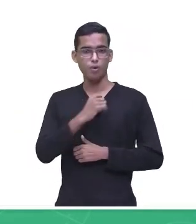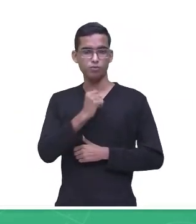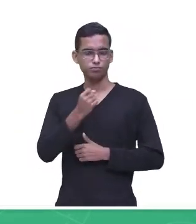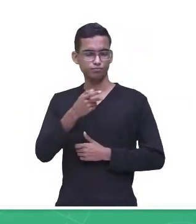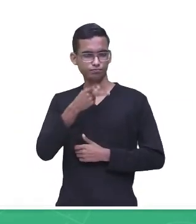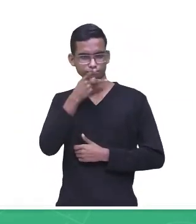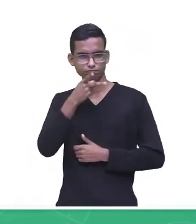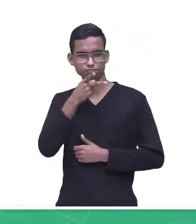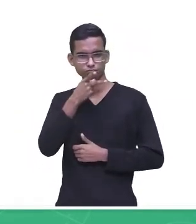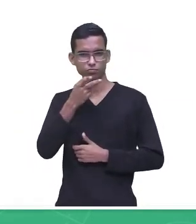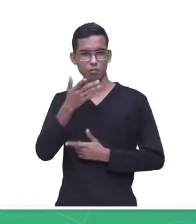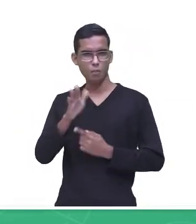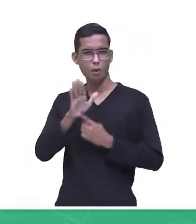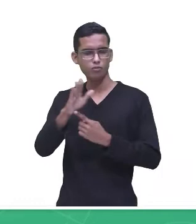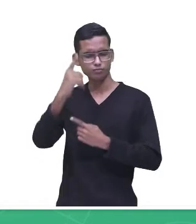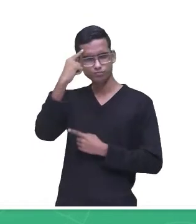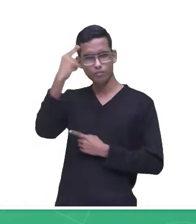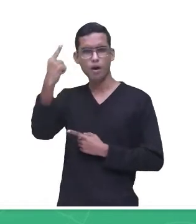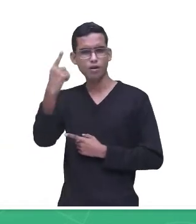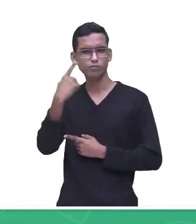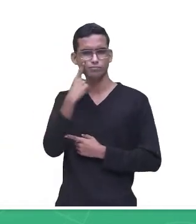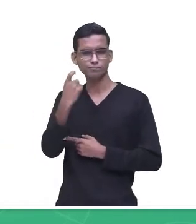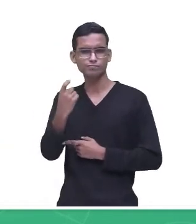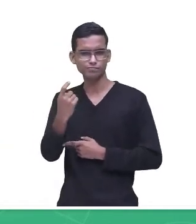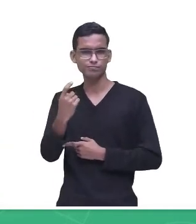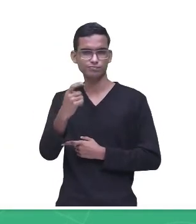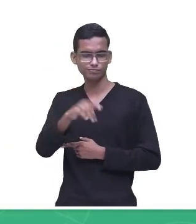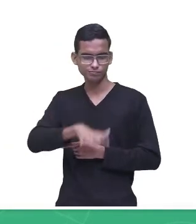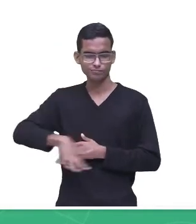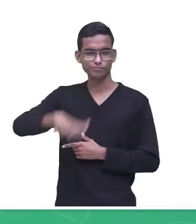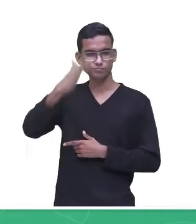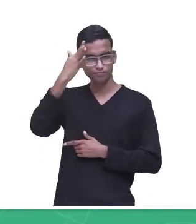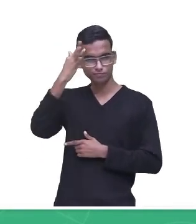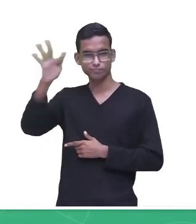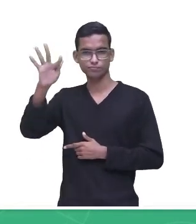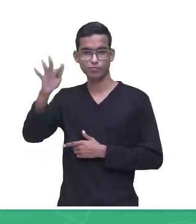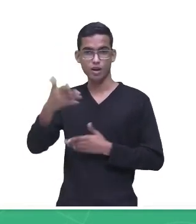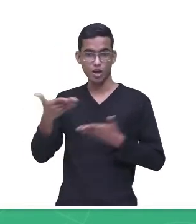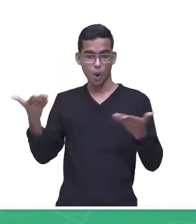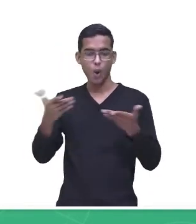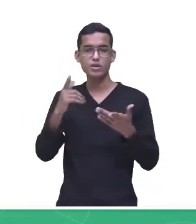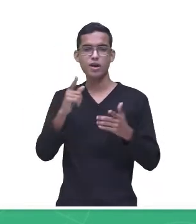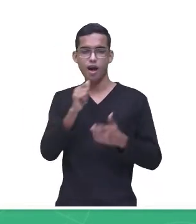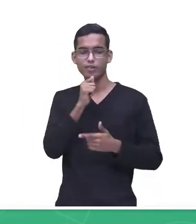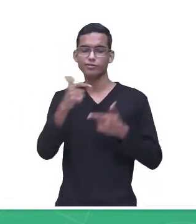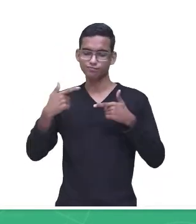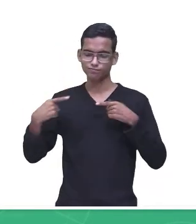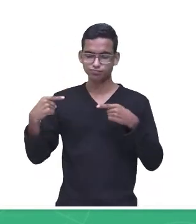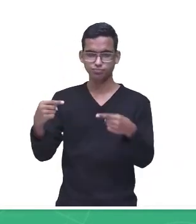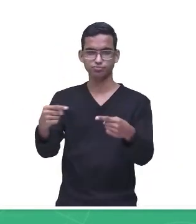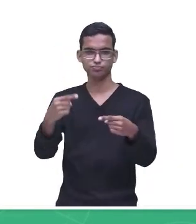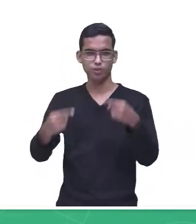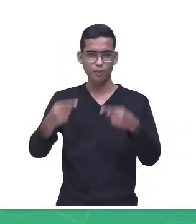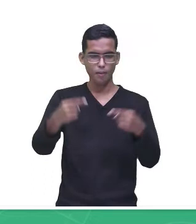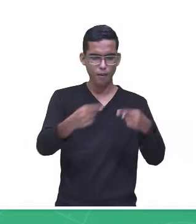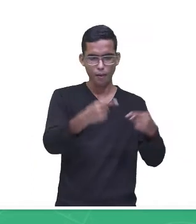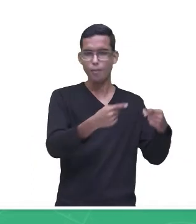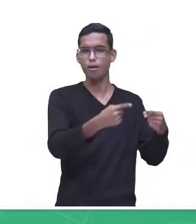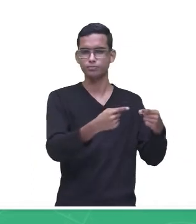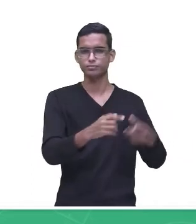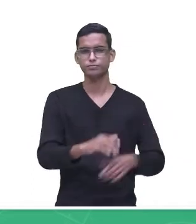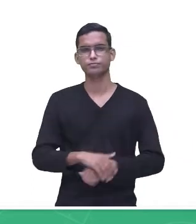interessantes da filosofia que até hoje são discutidas. Vamos para a aula então? Vamos tentar entender? Muito bem. Primeiro, quem foi